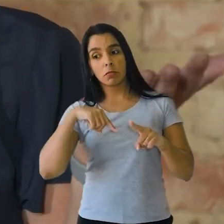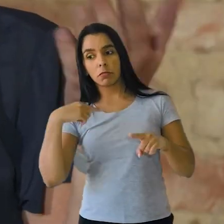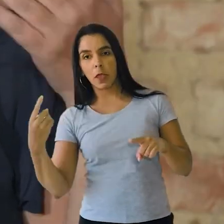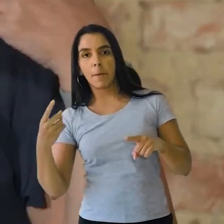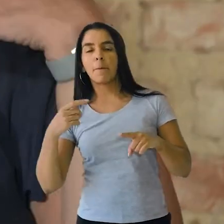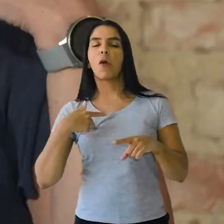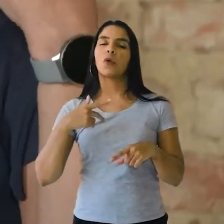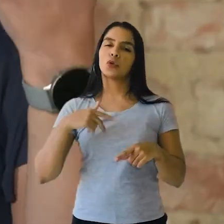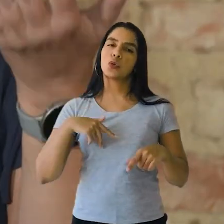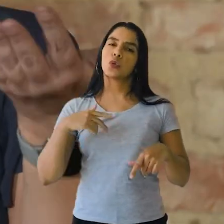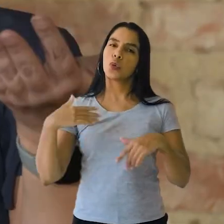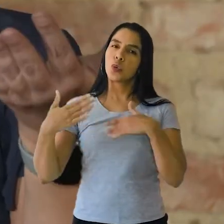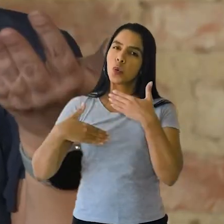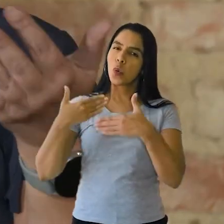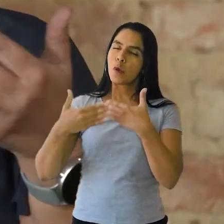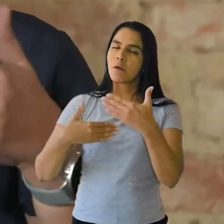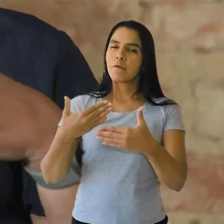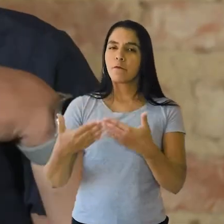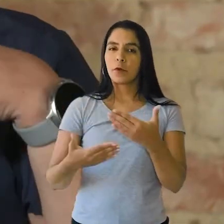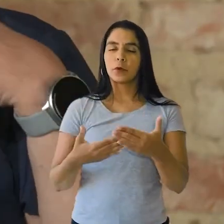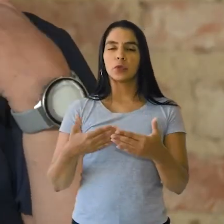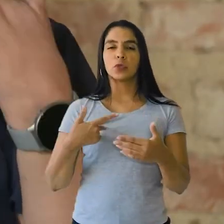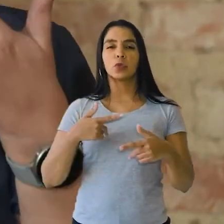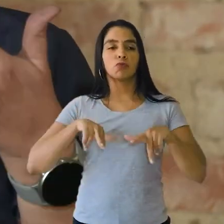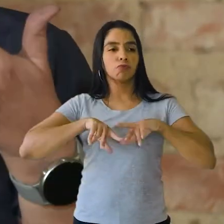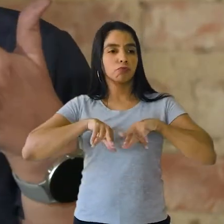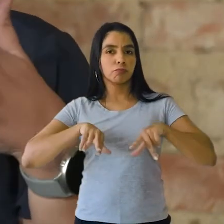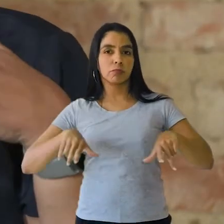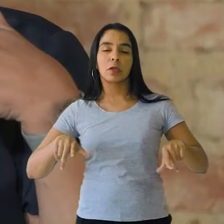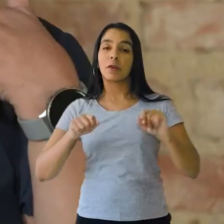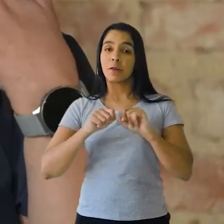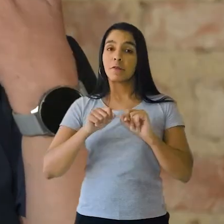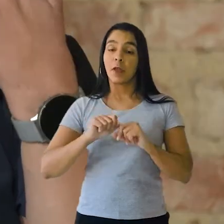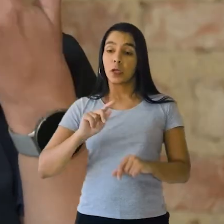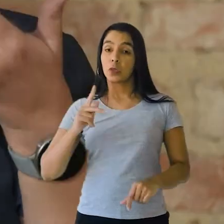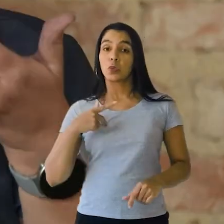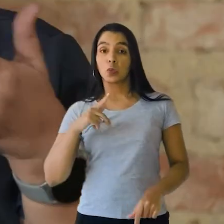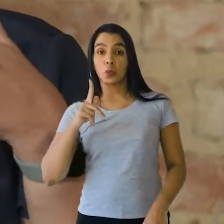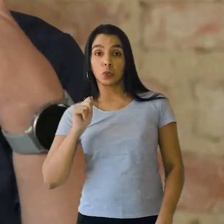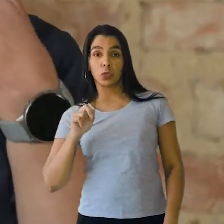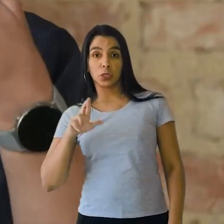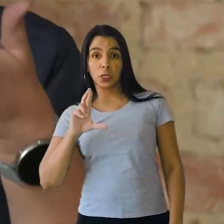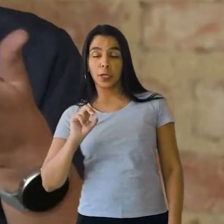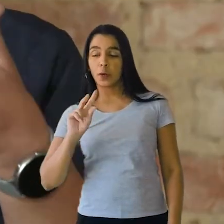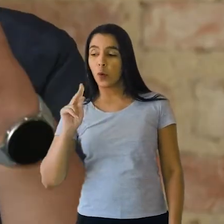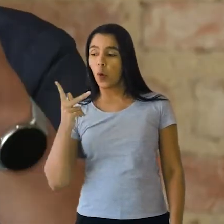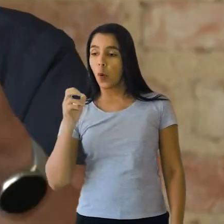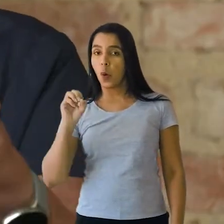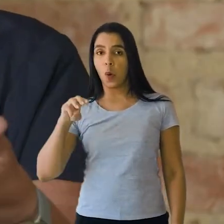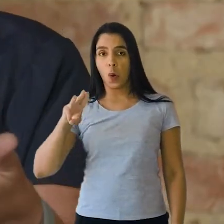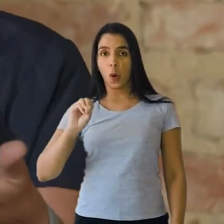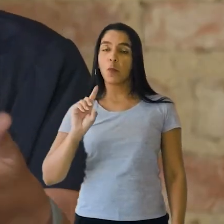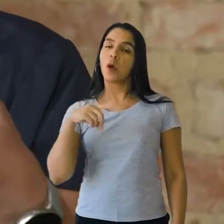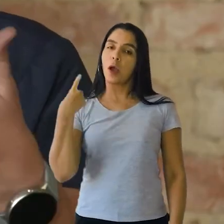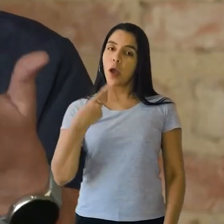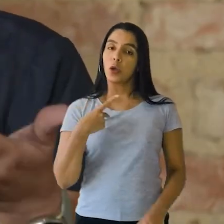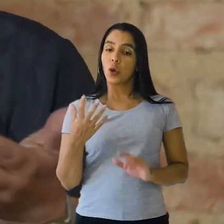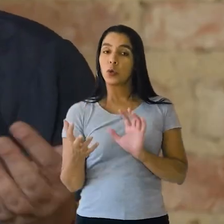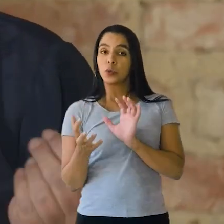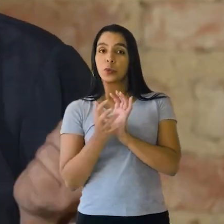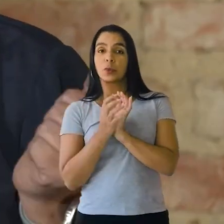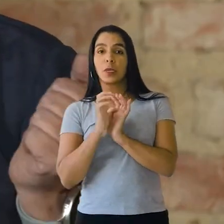mamíferos, um pouco mais tarde com a evolução dos gêneros que conduzem ao gênero Homo,